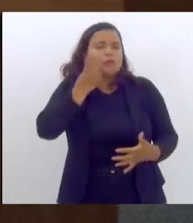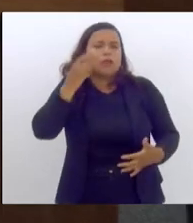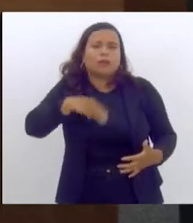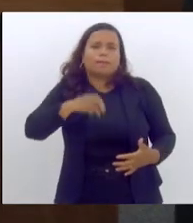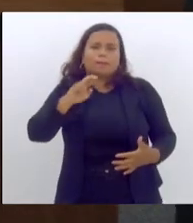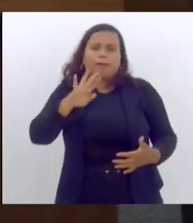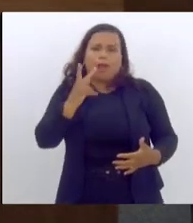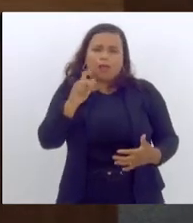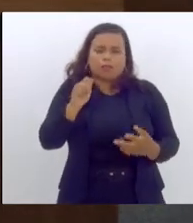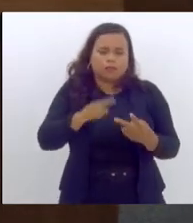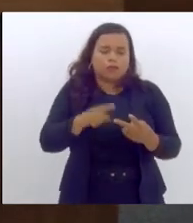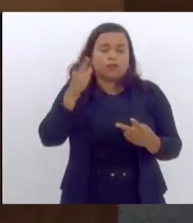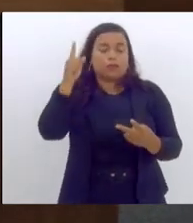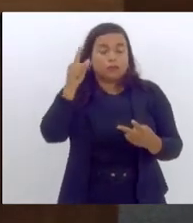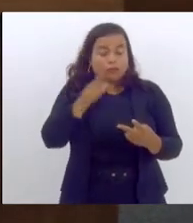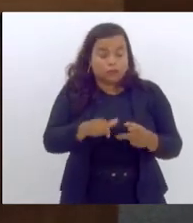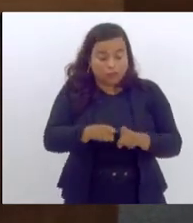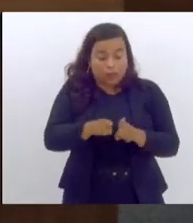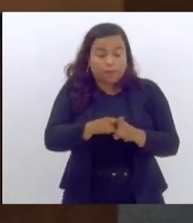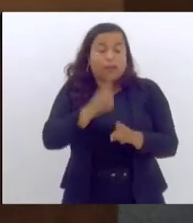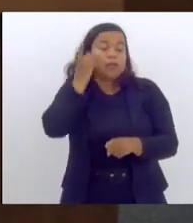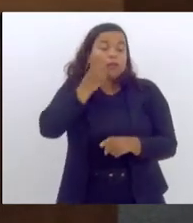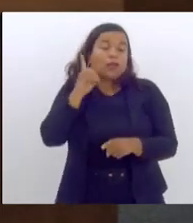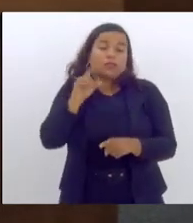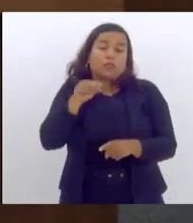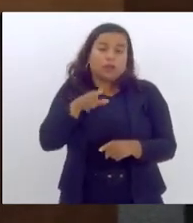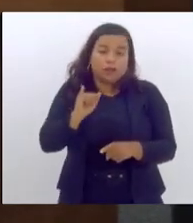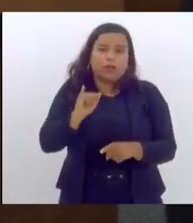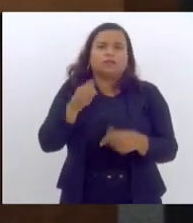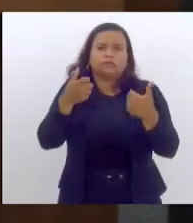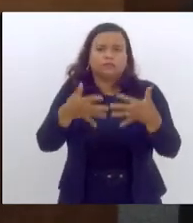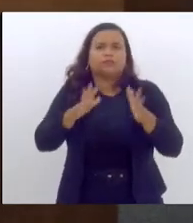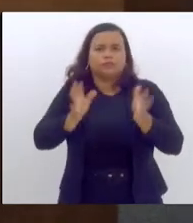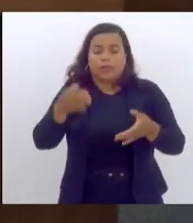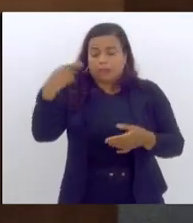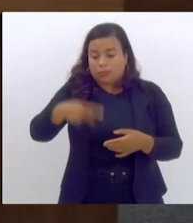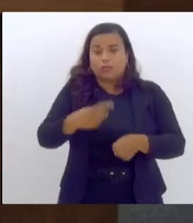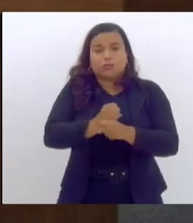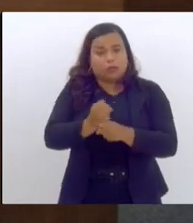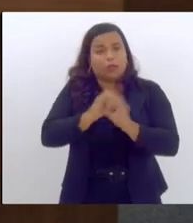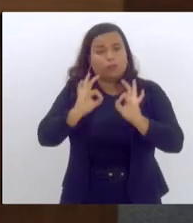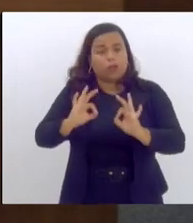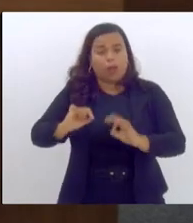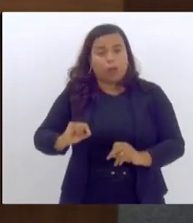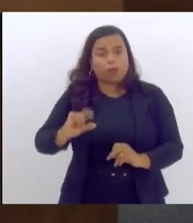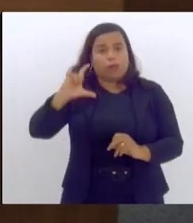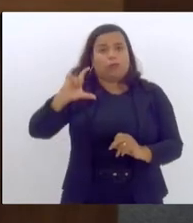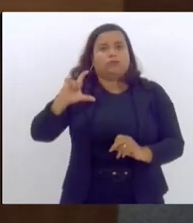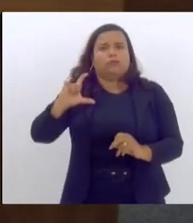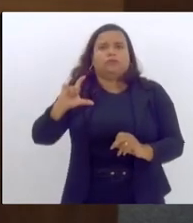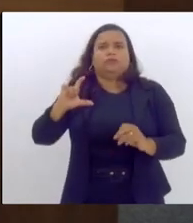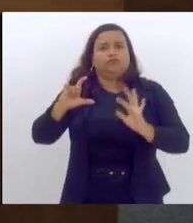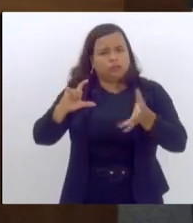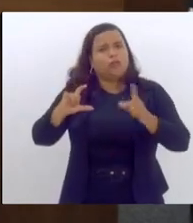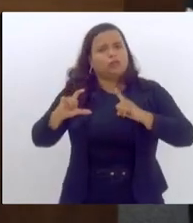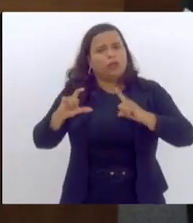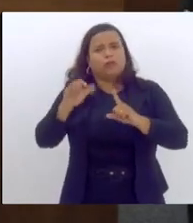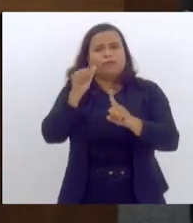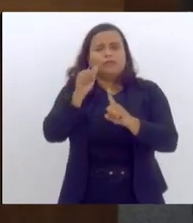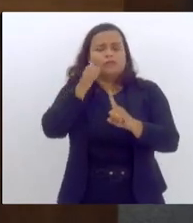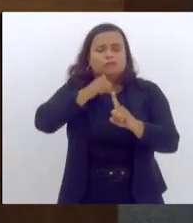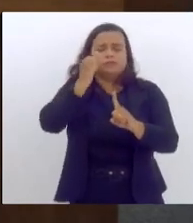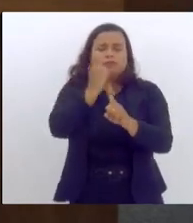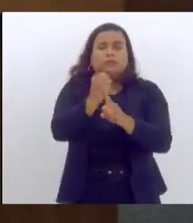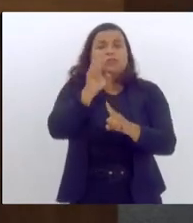pela deputada Dani, que o aumento, só nesse ano, nós tivemos aí no mês de janeiro, no início do ano, 5 casos de